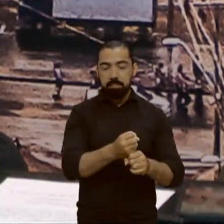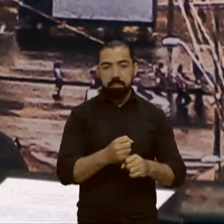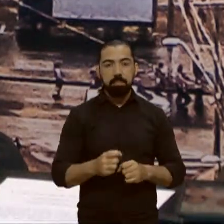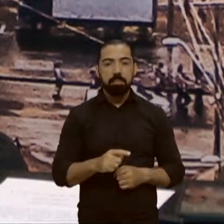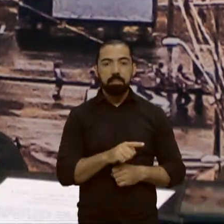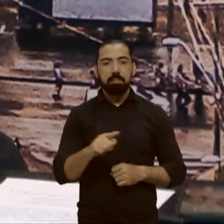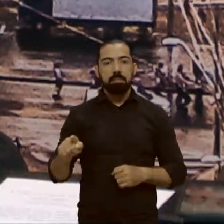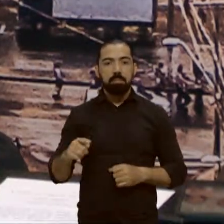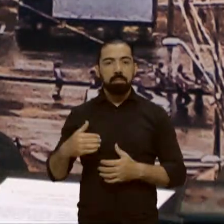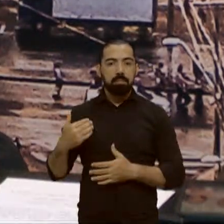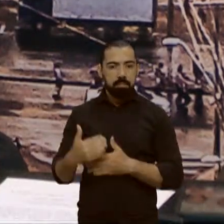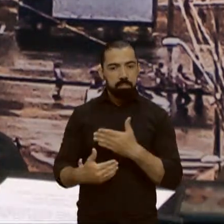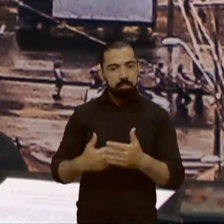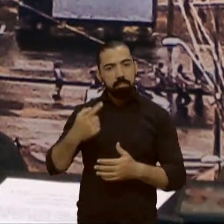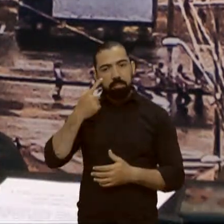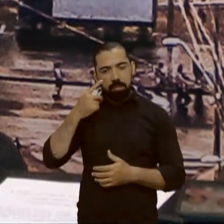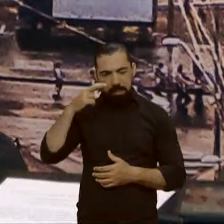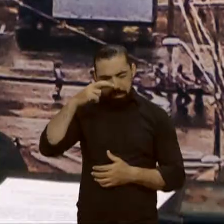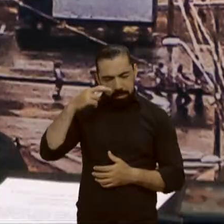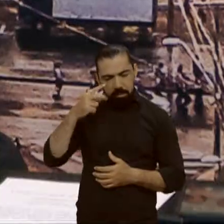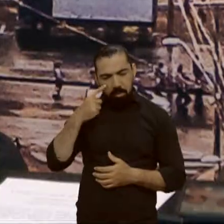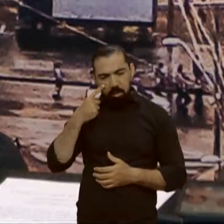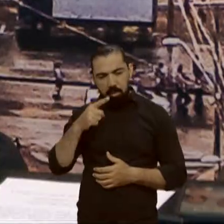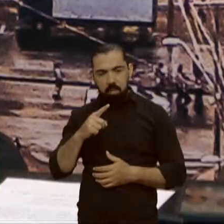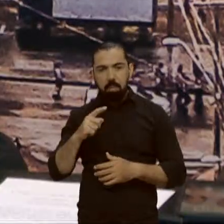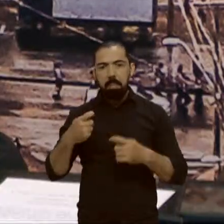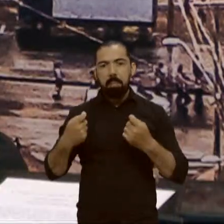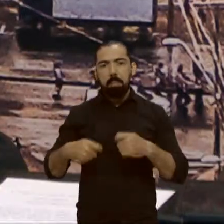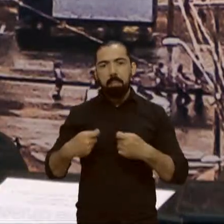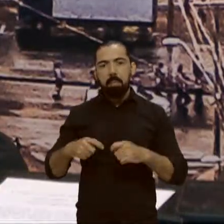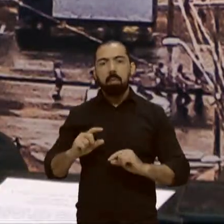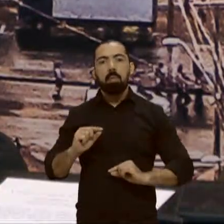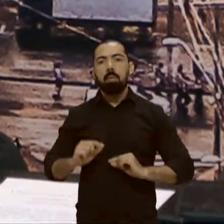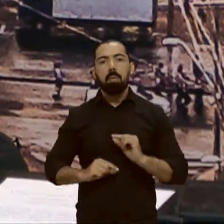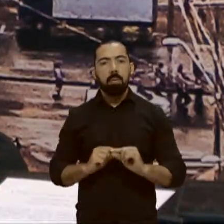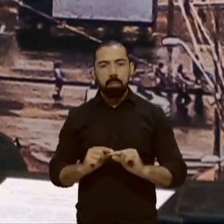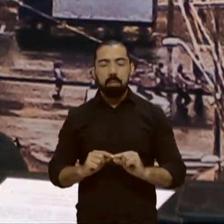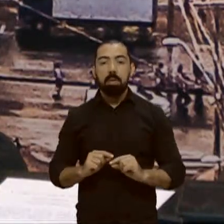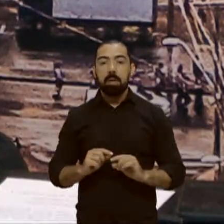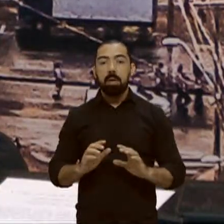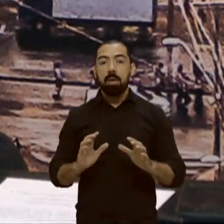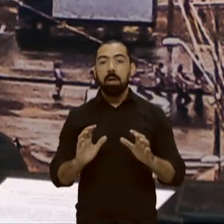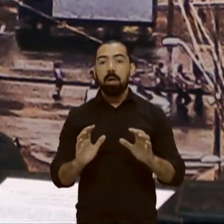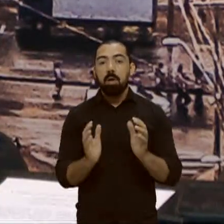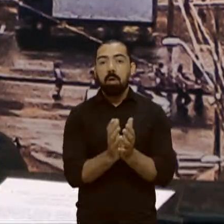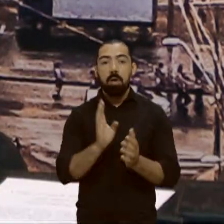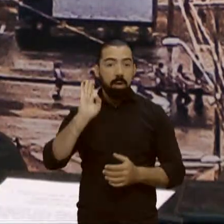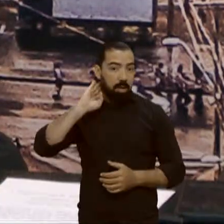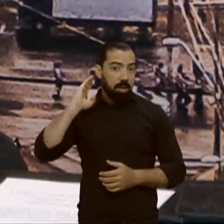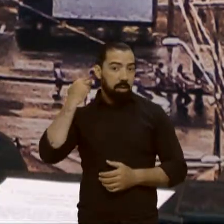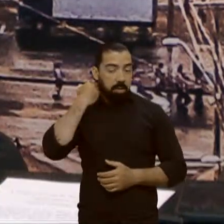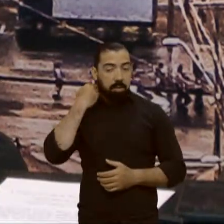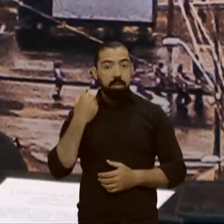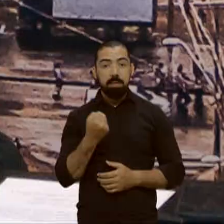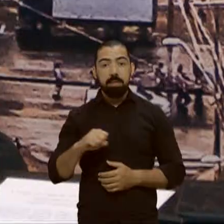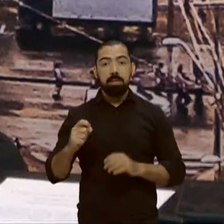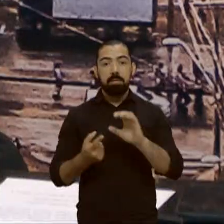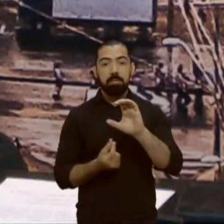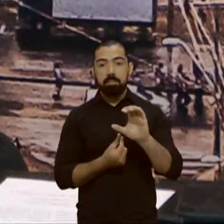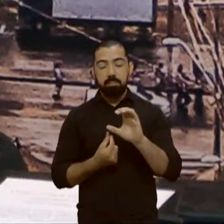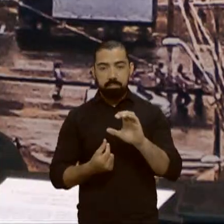vem verificando a necessidade de uma delegacia de defesa do consumidor.